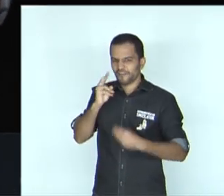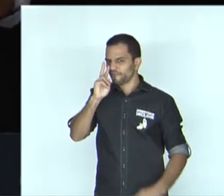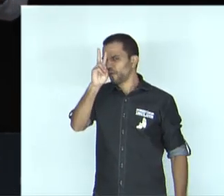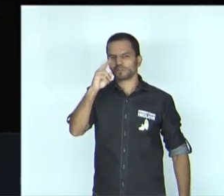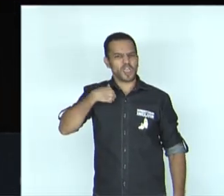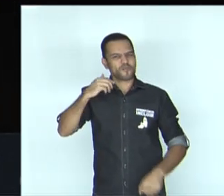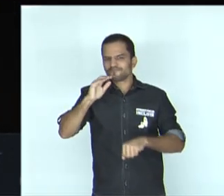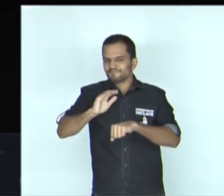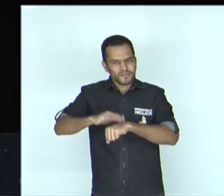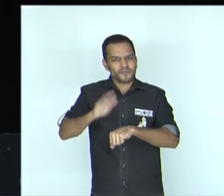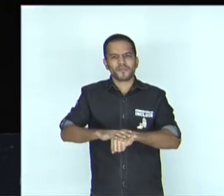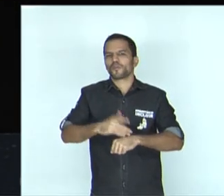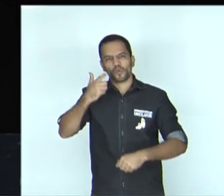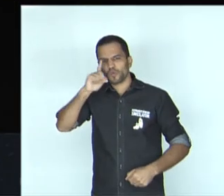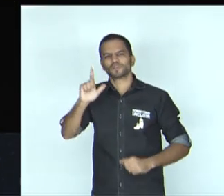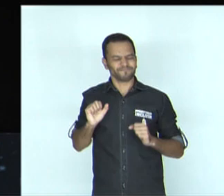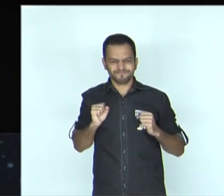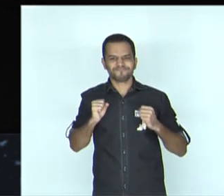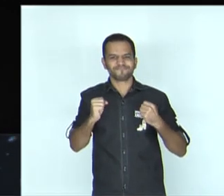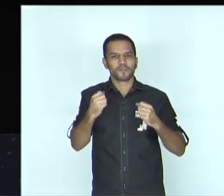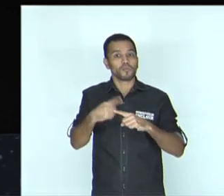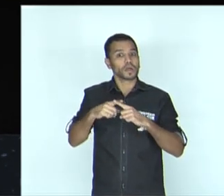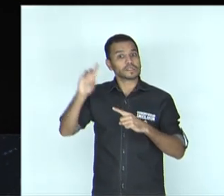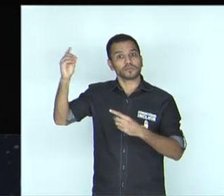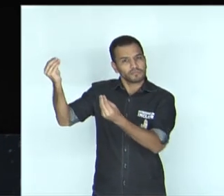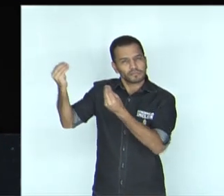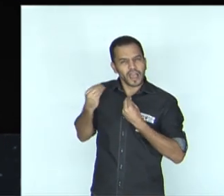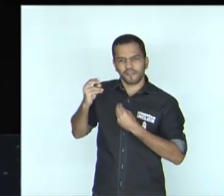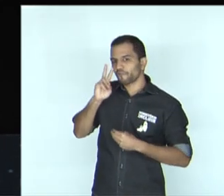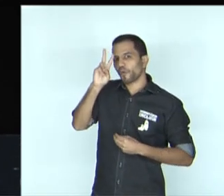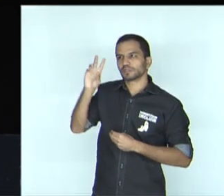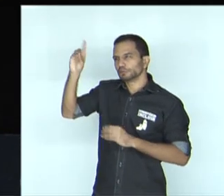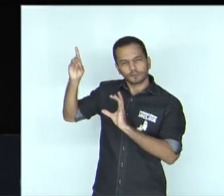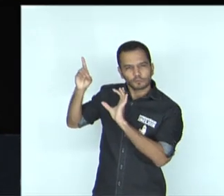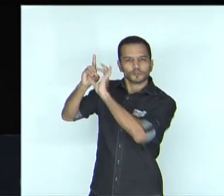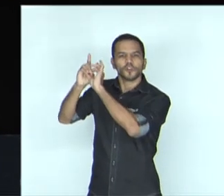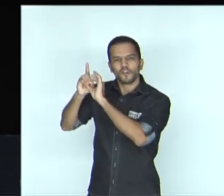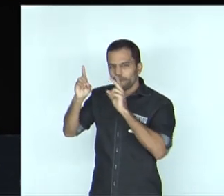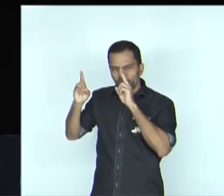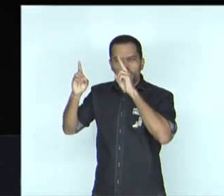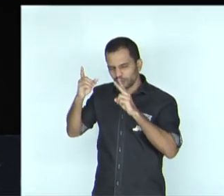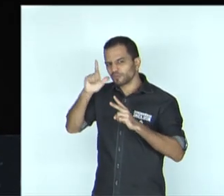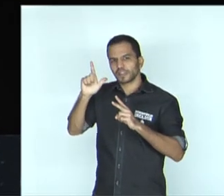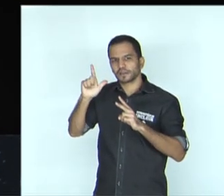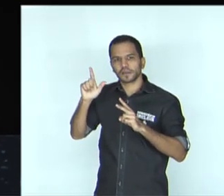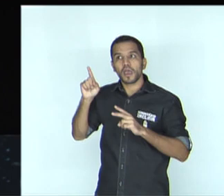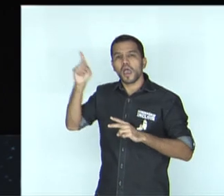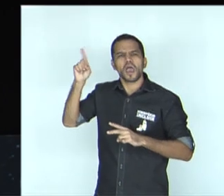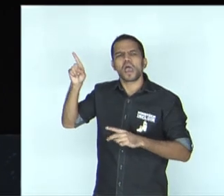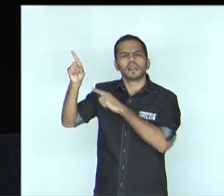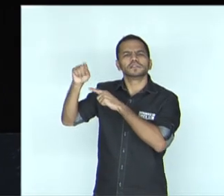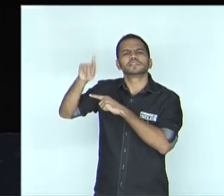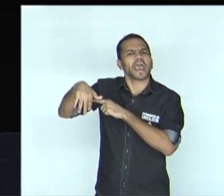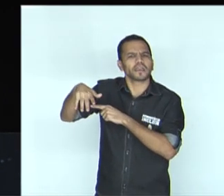é na minha energia, mas naquele que me fortalece. E esse naquele se refere a Jesus Cristo. Você